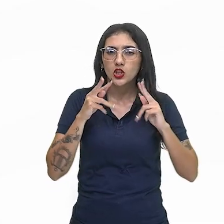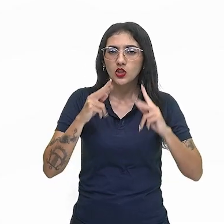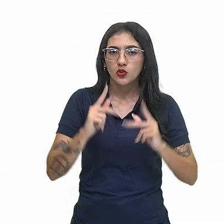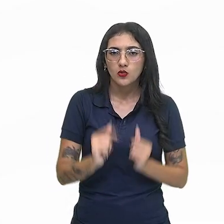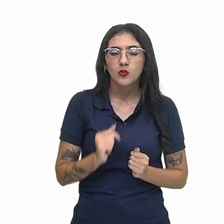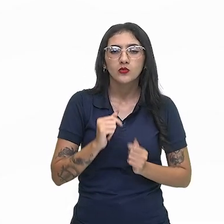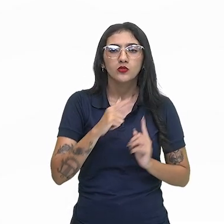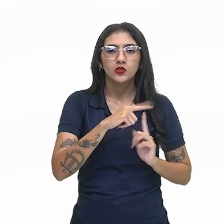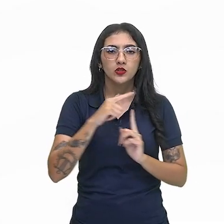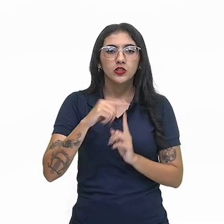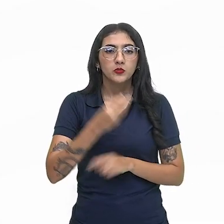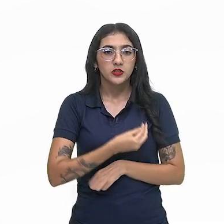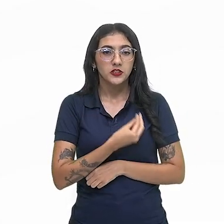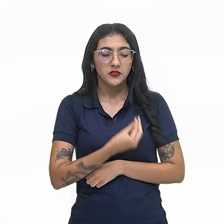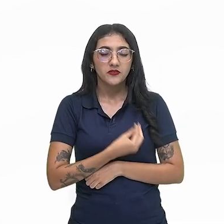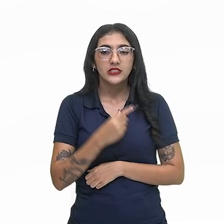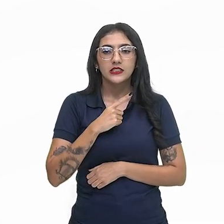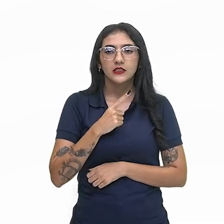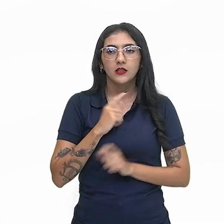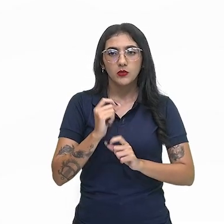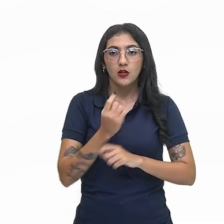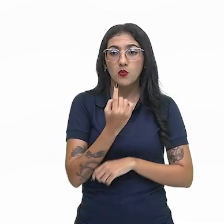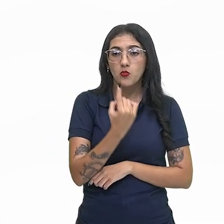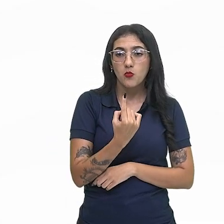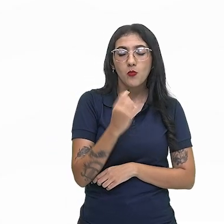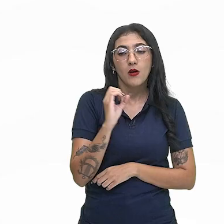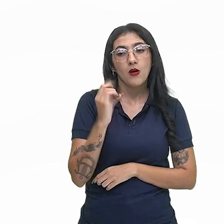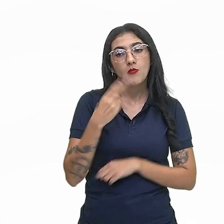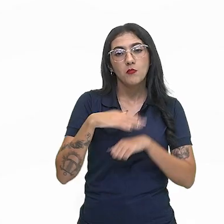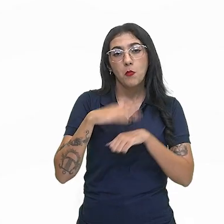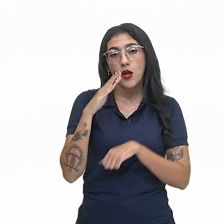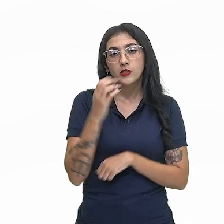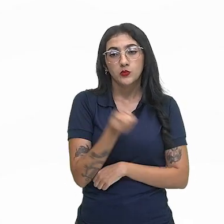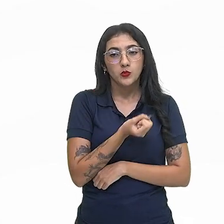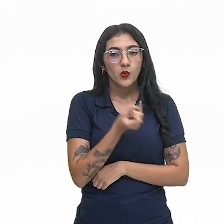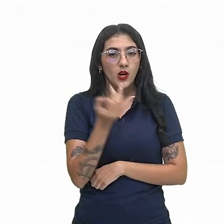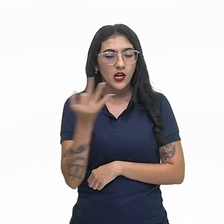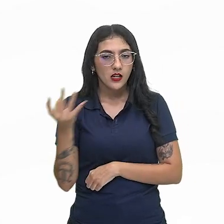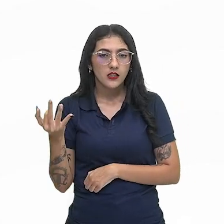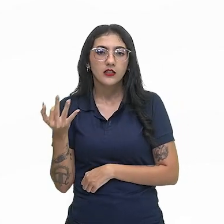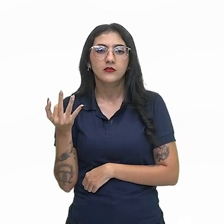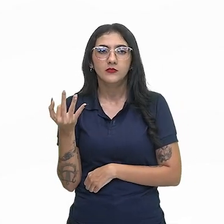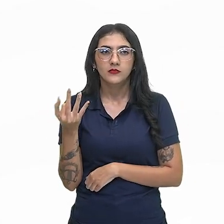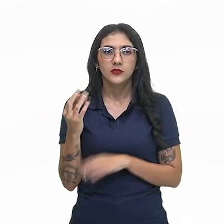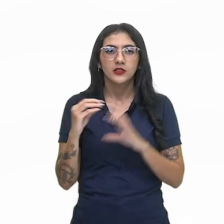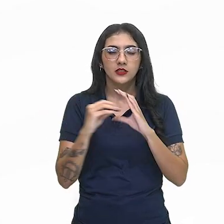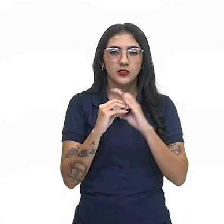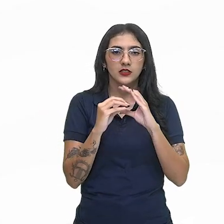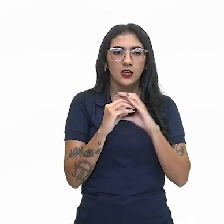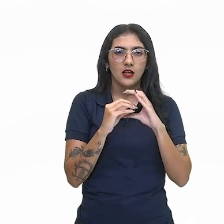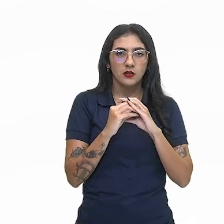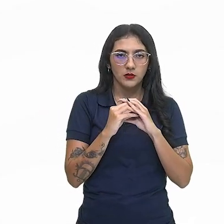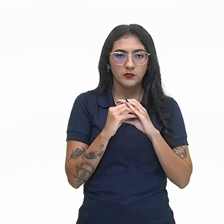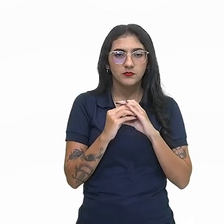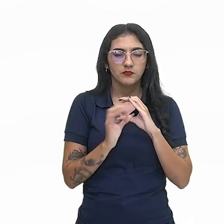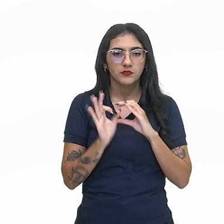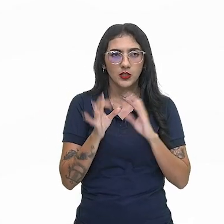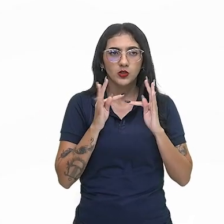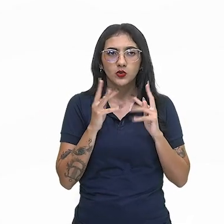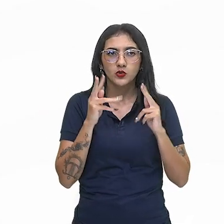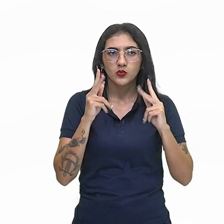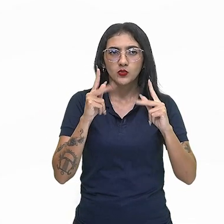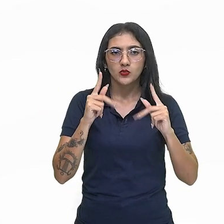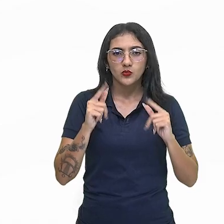seres vivos são formados por uma ou mais células. Então, todos os seres vivos são formados